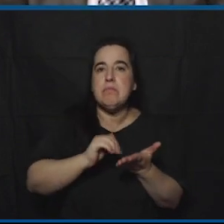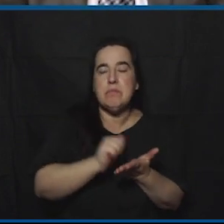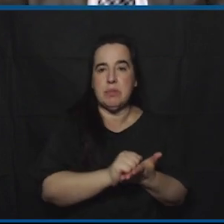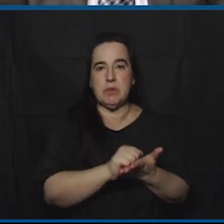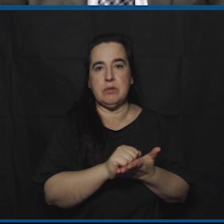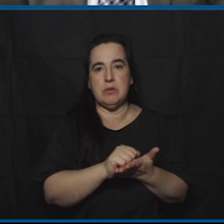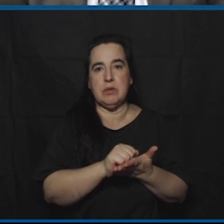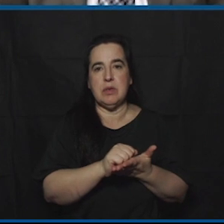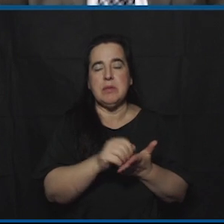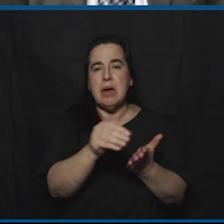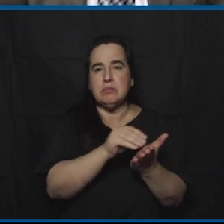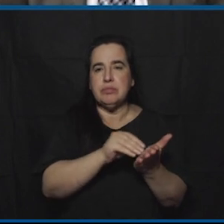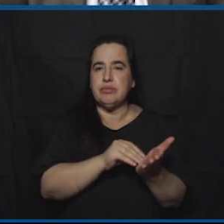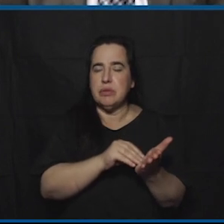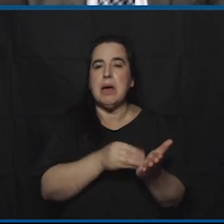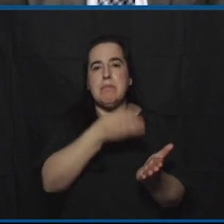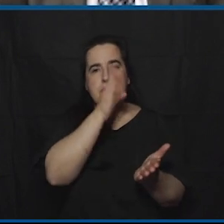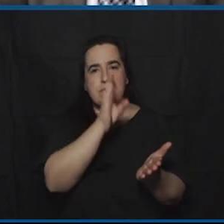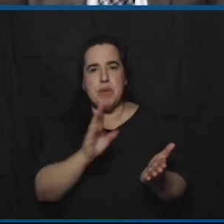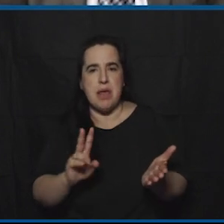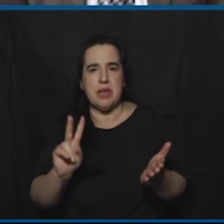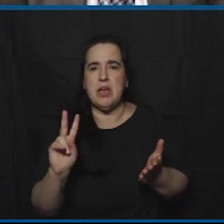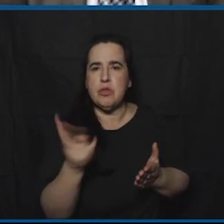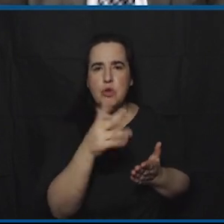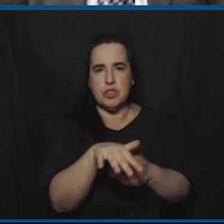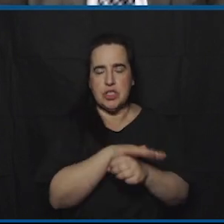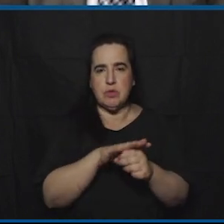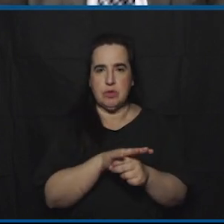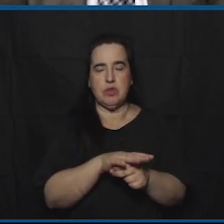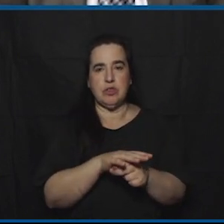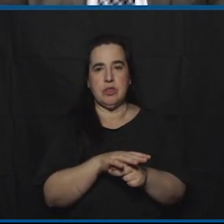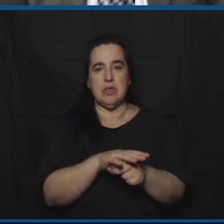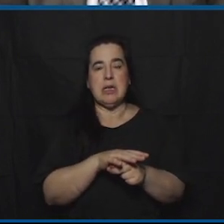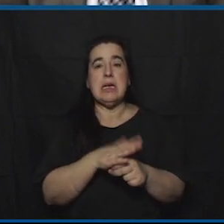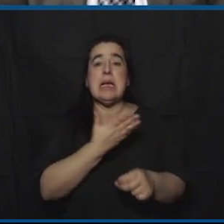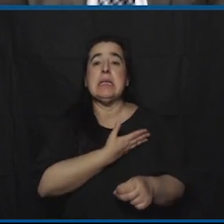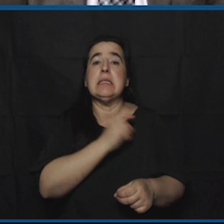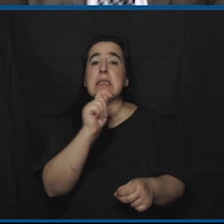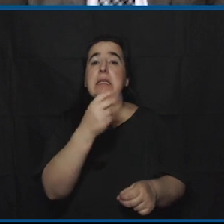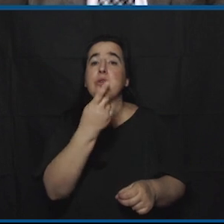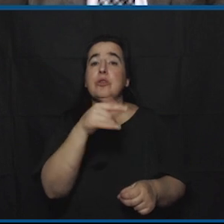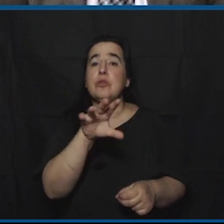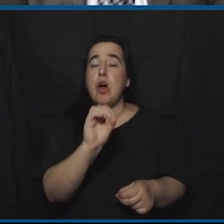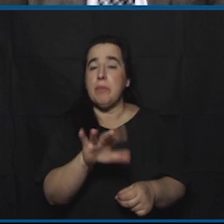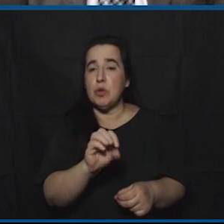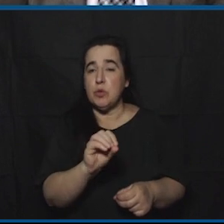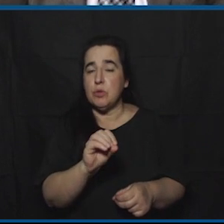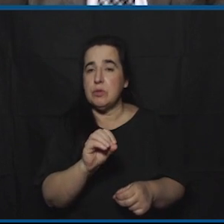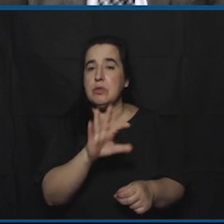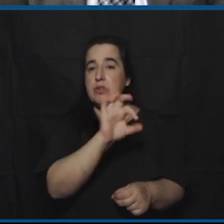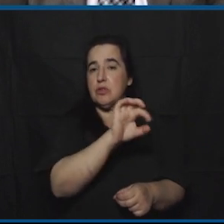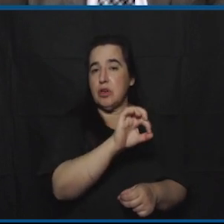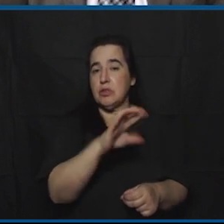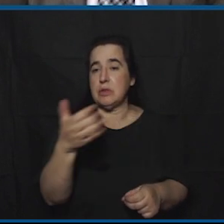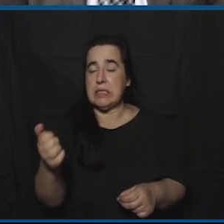para nós fazermos a dupla aplicação deste texto. Quem menciona Deuteronômio 18, 15, também pode mencionar Isaías